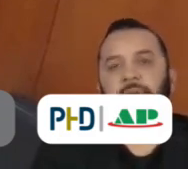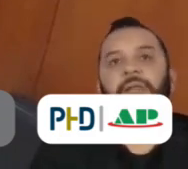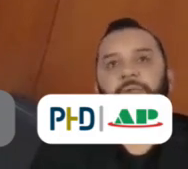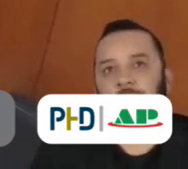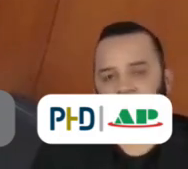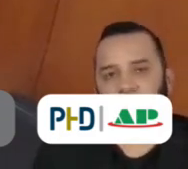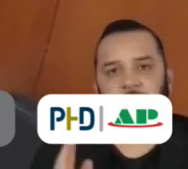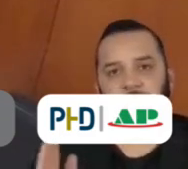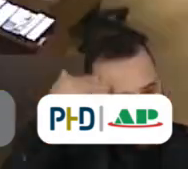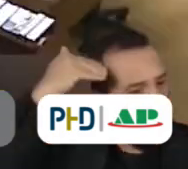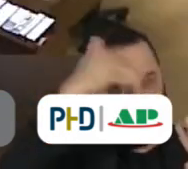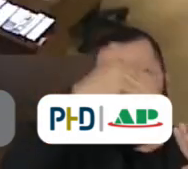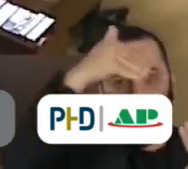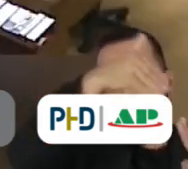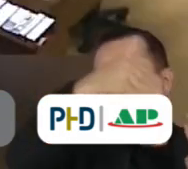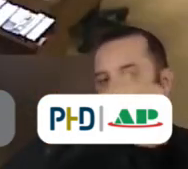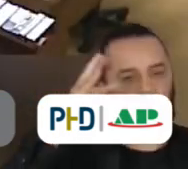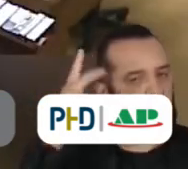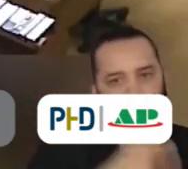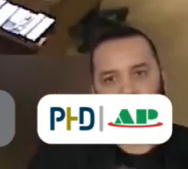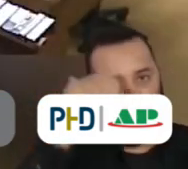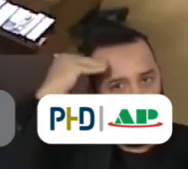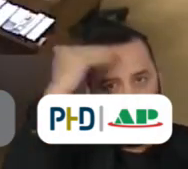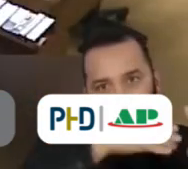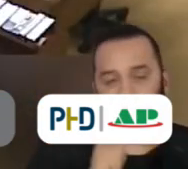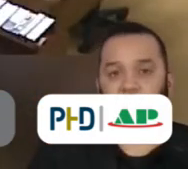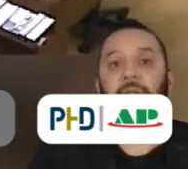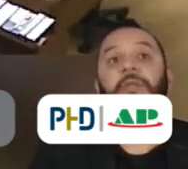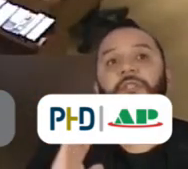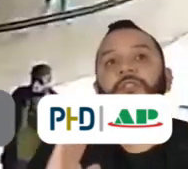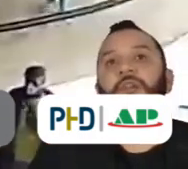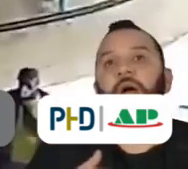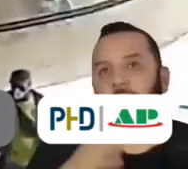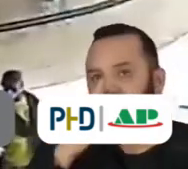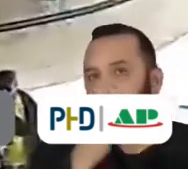armada. Até o momento, 188 réus já foram condenados.